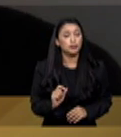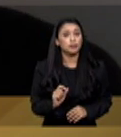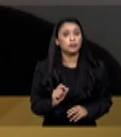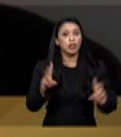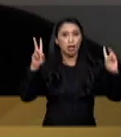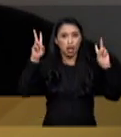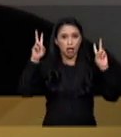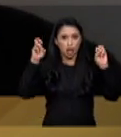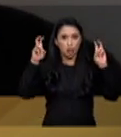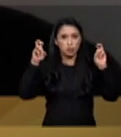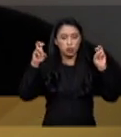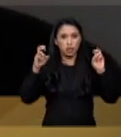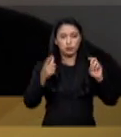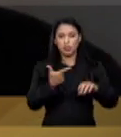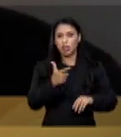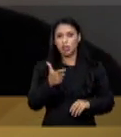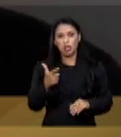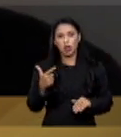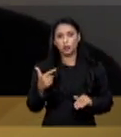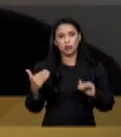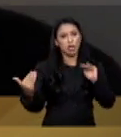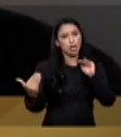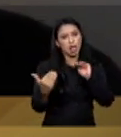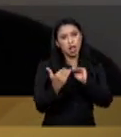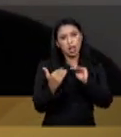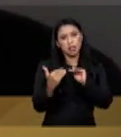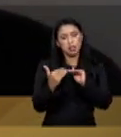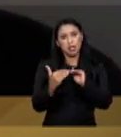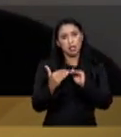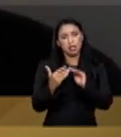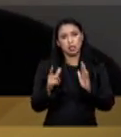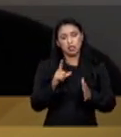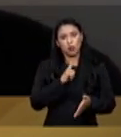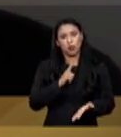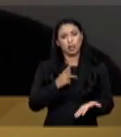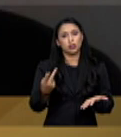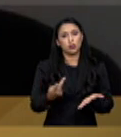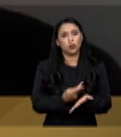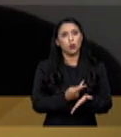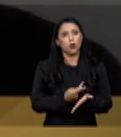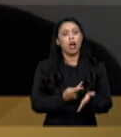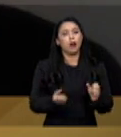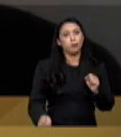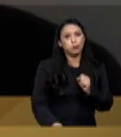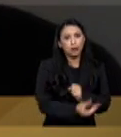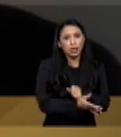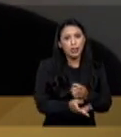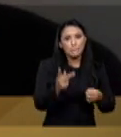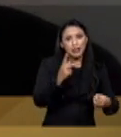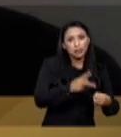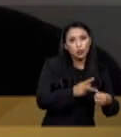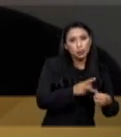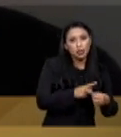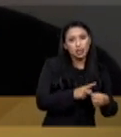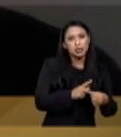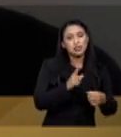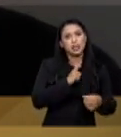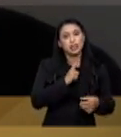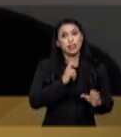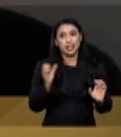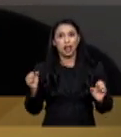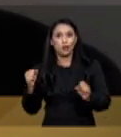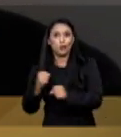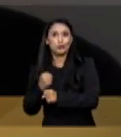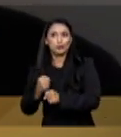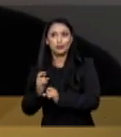abro aspas, não há correlação entre os desvios praticados na Petrobras e o custeio da construção